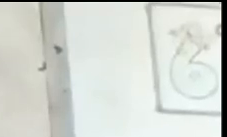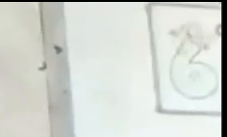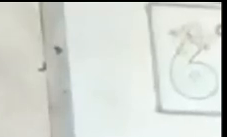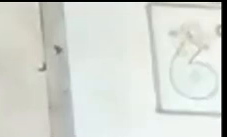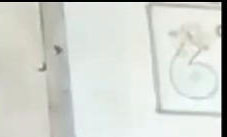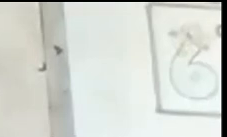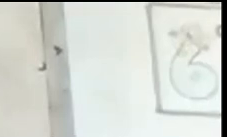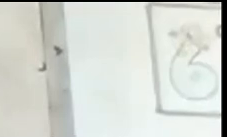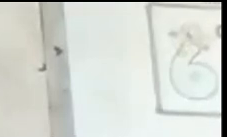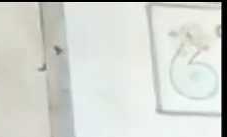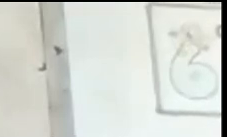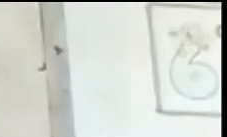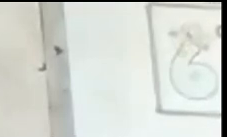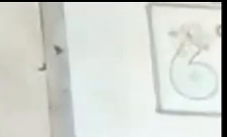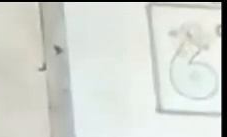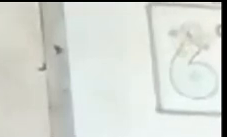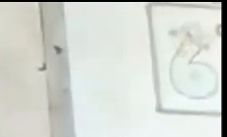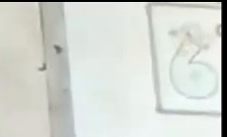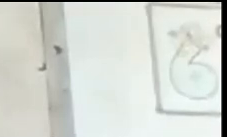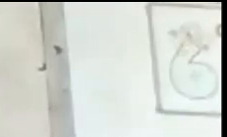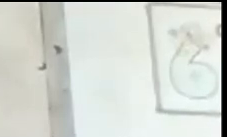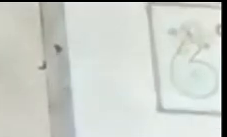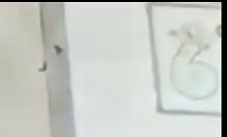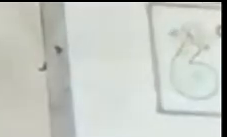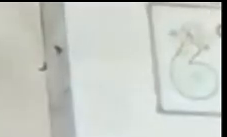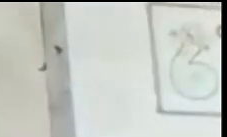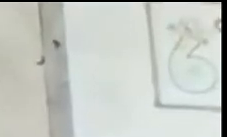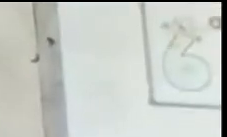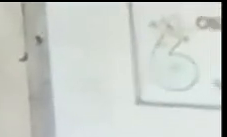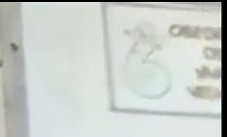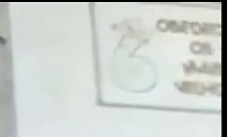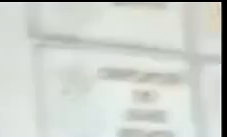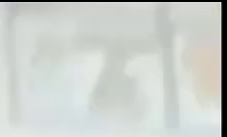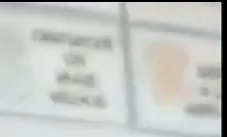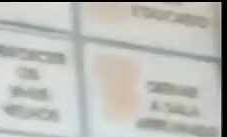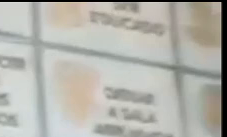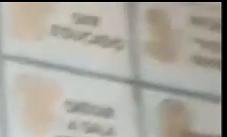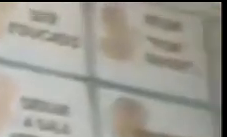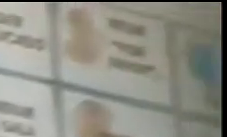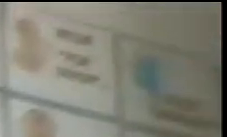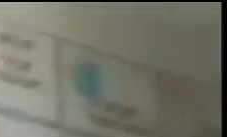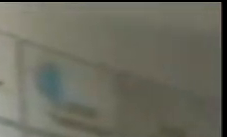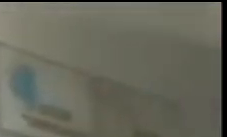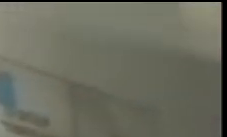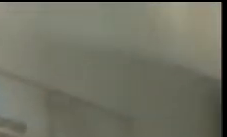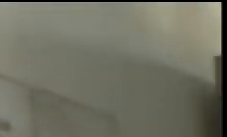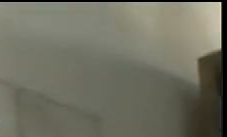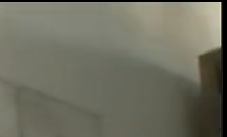E, inclusive, eu estou até aqui, ó, na sala do terceiro ano. Deixa eu virar aqui para vocês verem, ó.